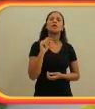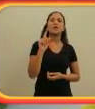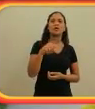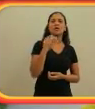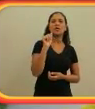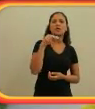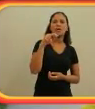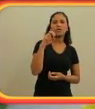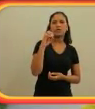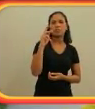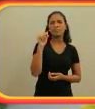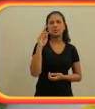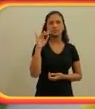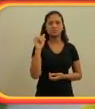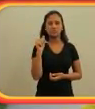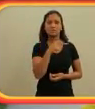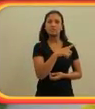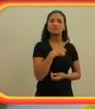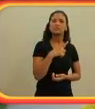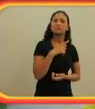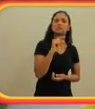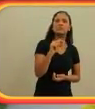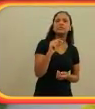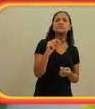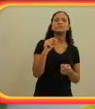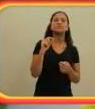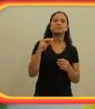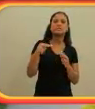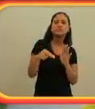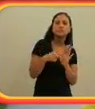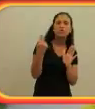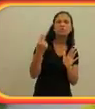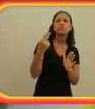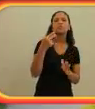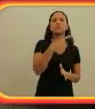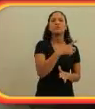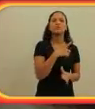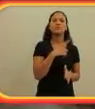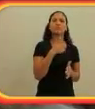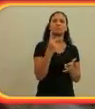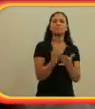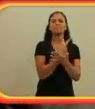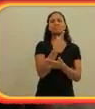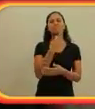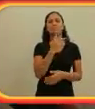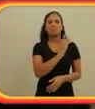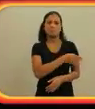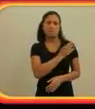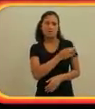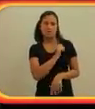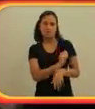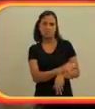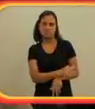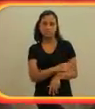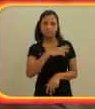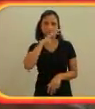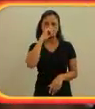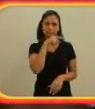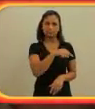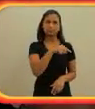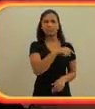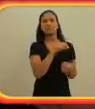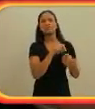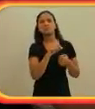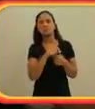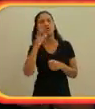neuropatia. Ele teve, devido a uma cirurgia, que ele teve uma parada cardiorrespiratória. E ele faz a ecoterapia já tem 1